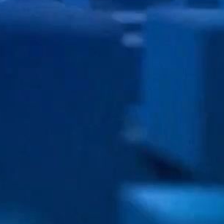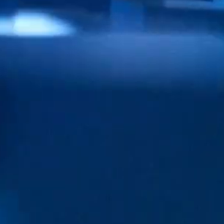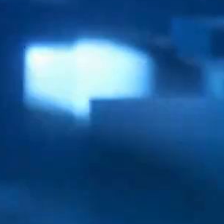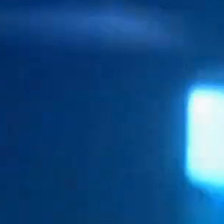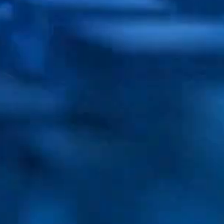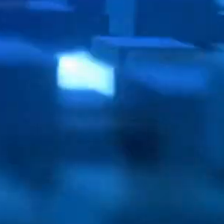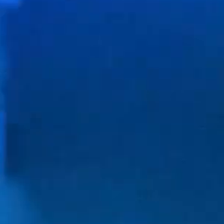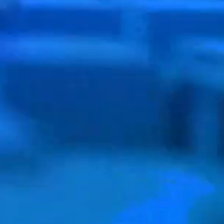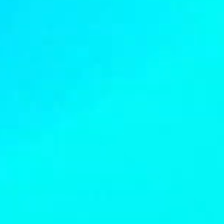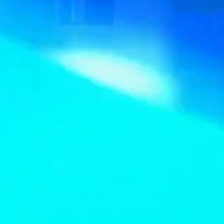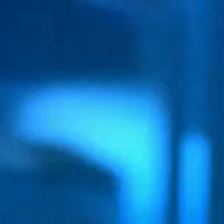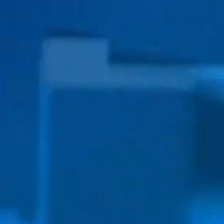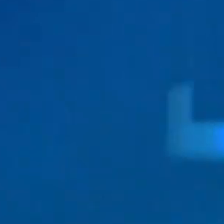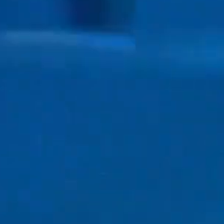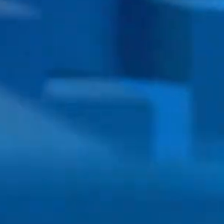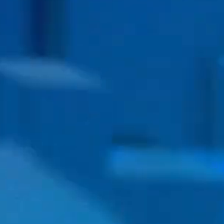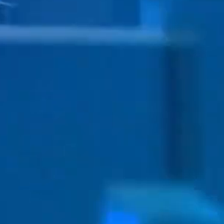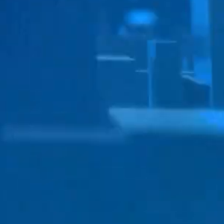Música